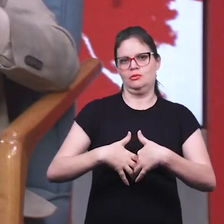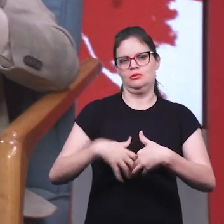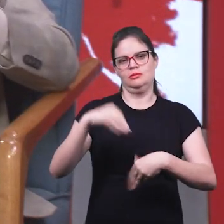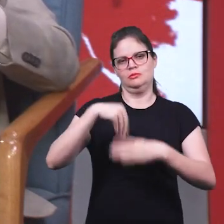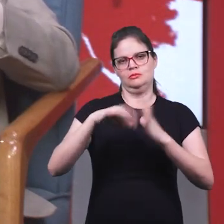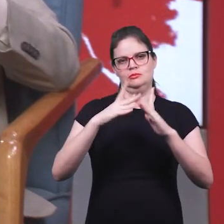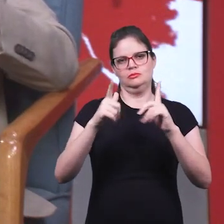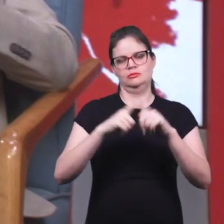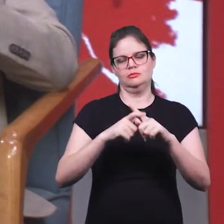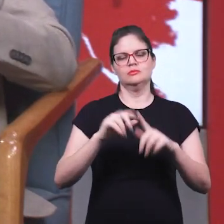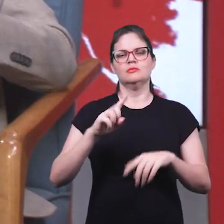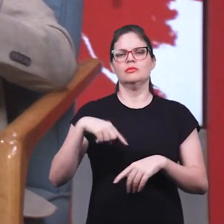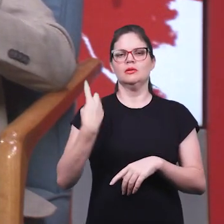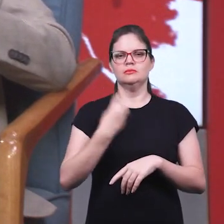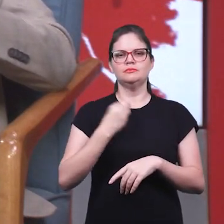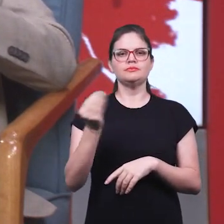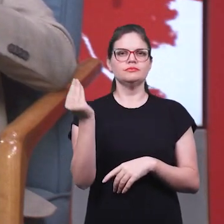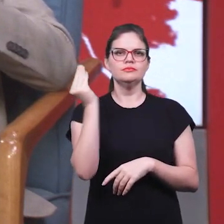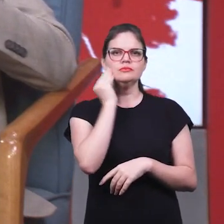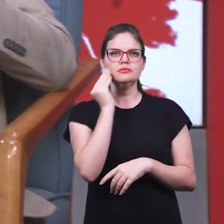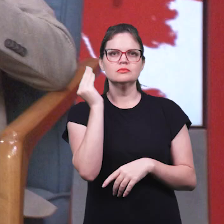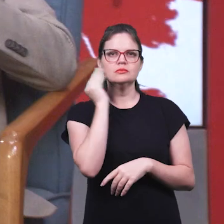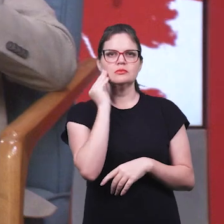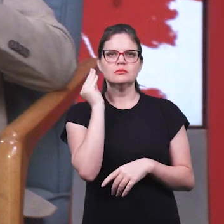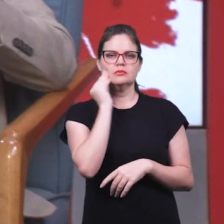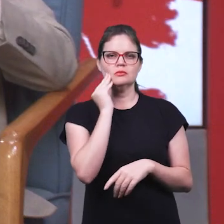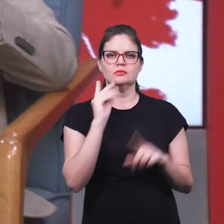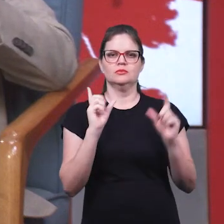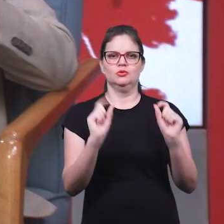Nós tentamos, é claro, com a nossa